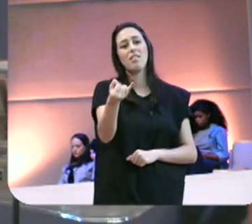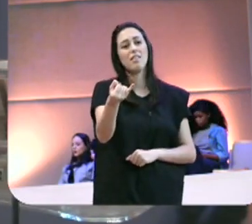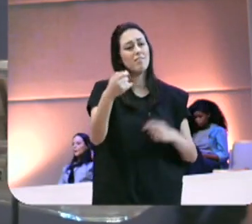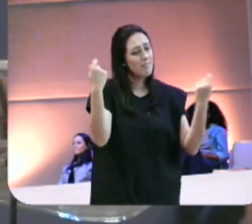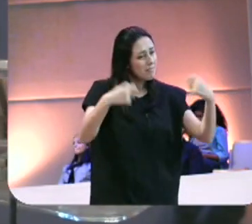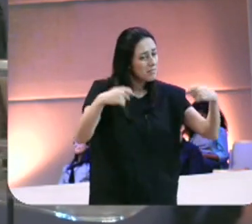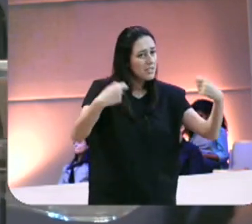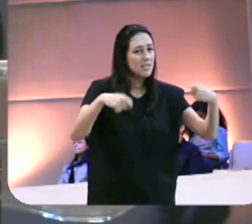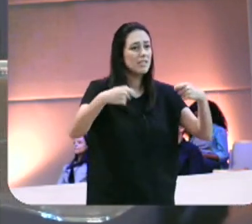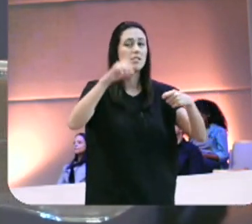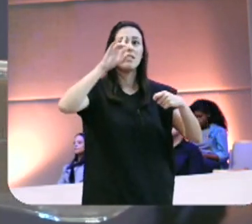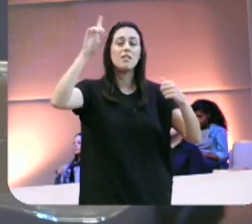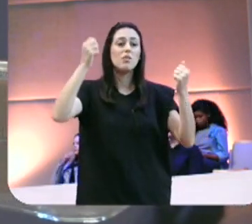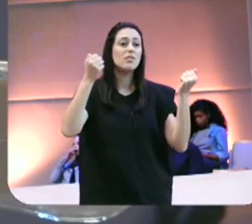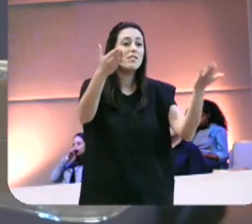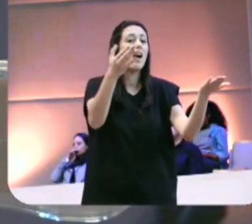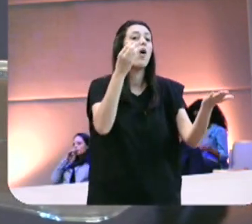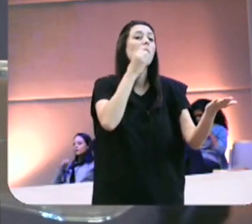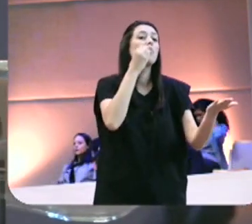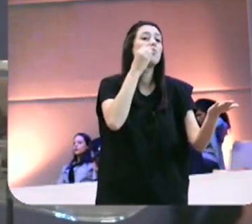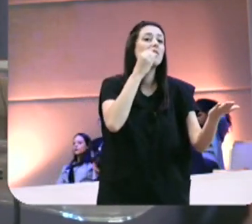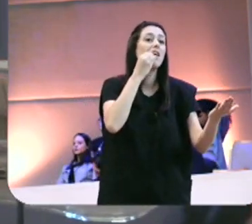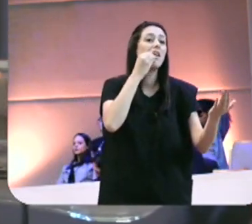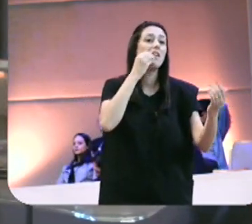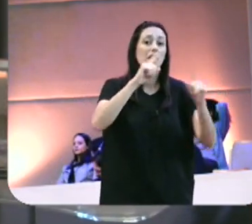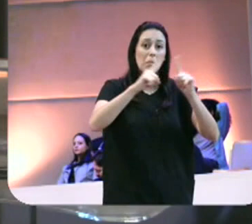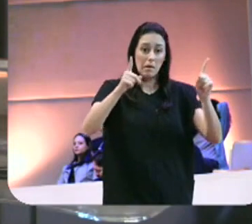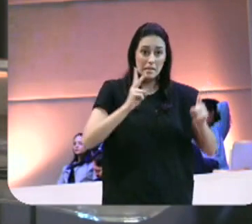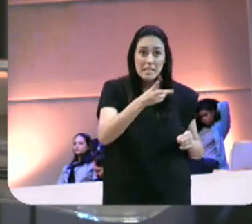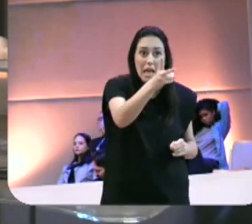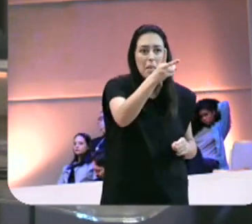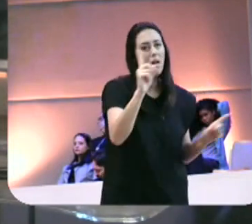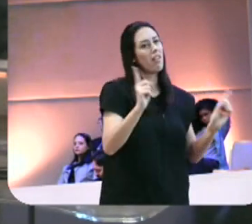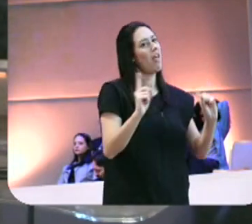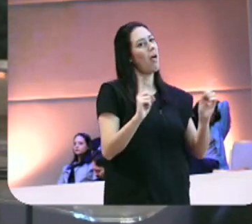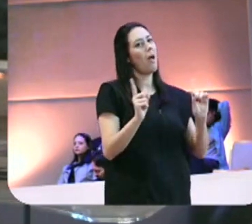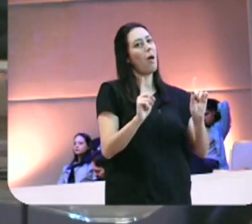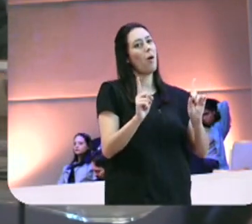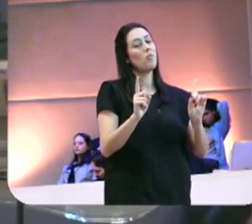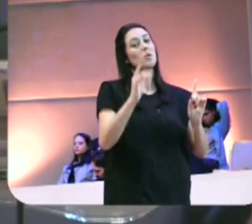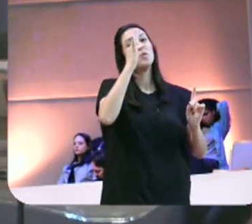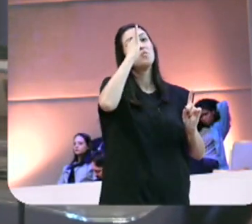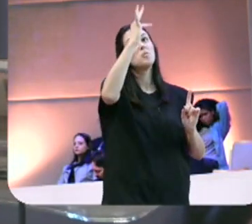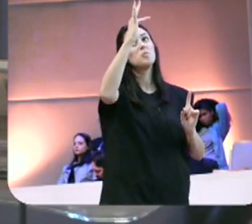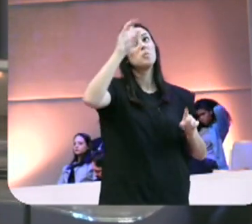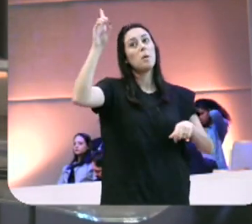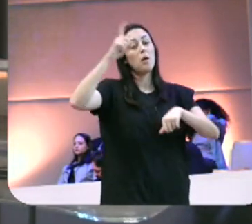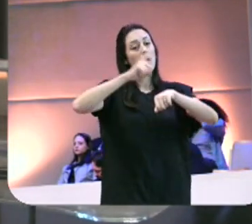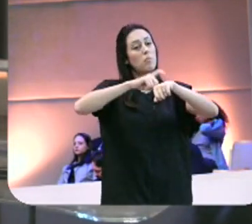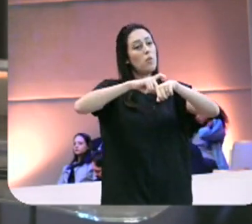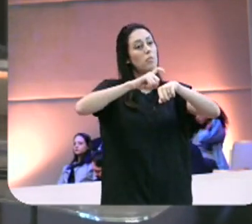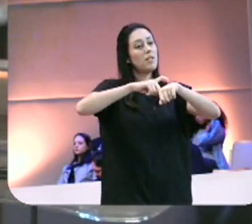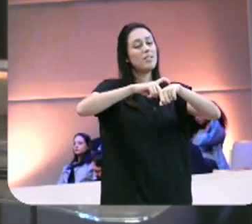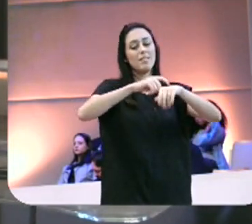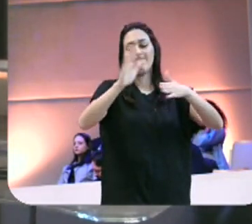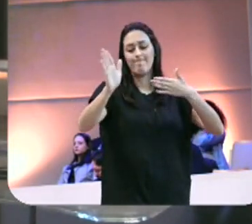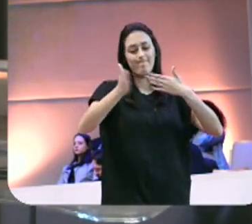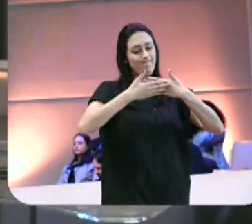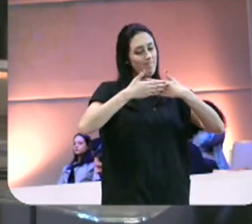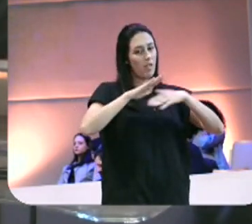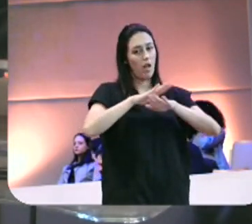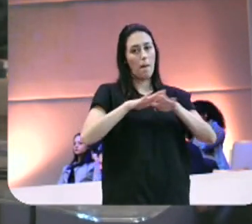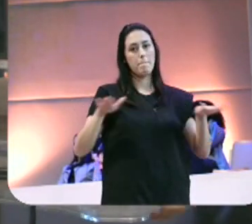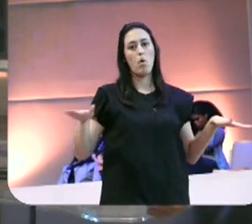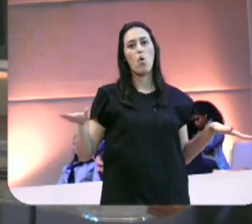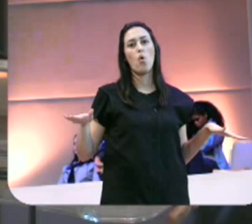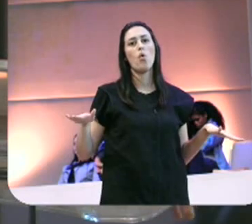essa janela de oportunidade não fica aberta o tempo todo. Existe um momento de visitação especial do Senhor. E